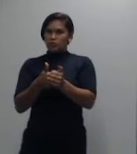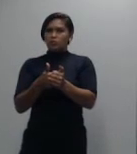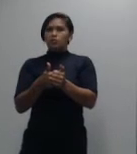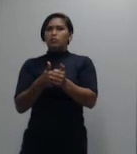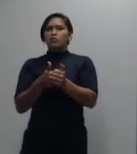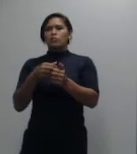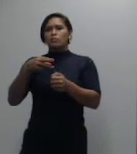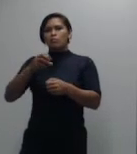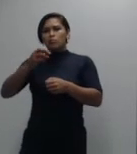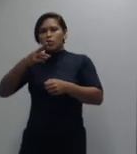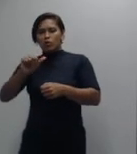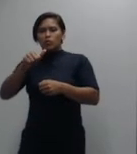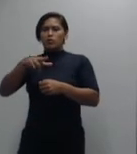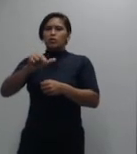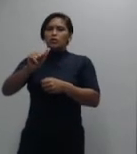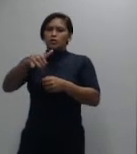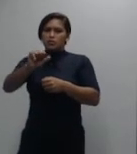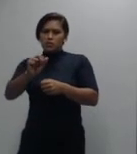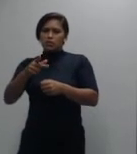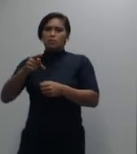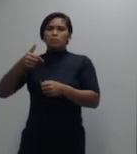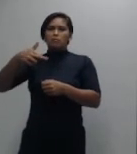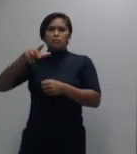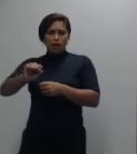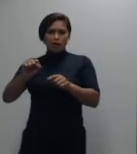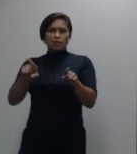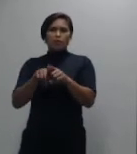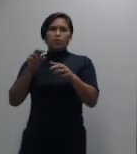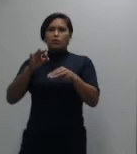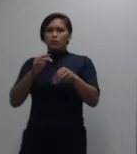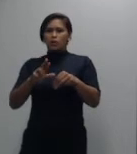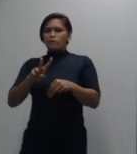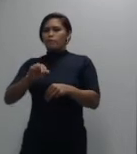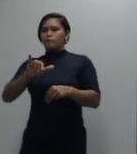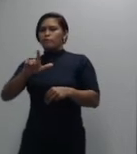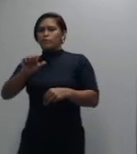ministra Nancy andrighi sobre o tema